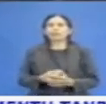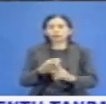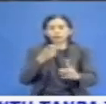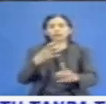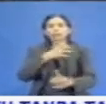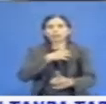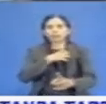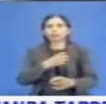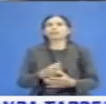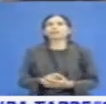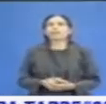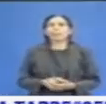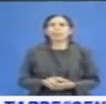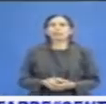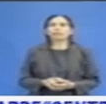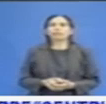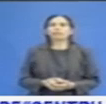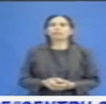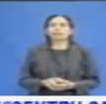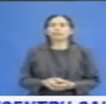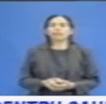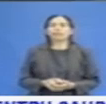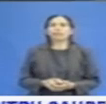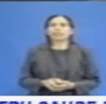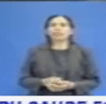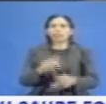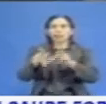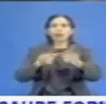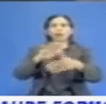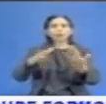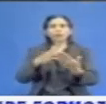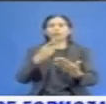Polícia Academia, primeiro vez. Kum dari Sira Hateten, asaun idane